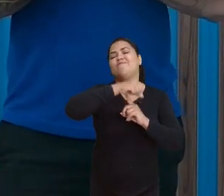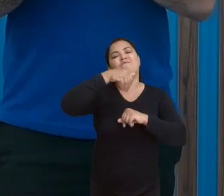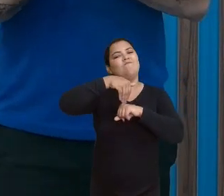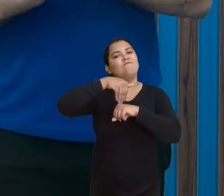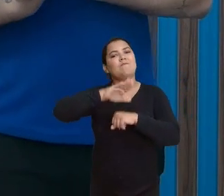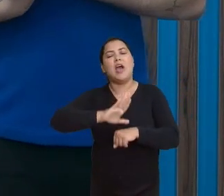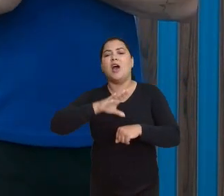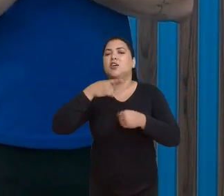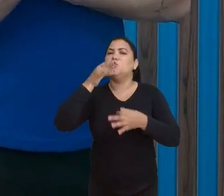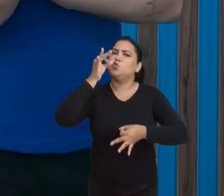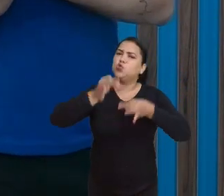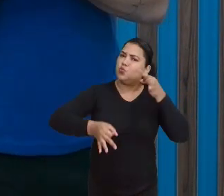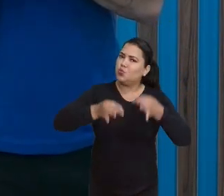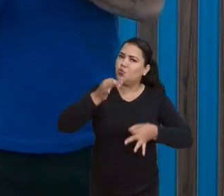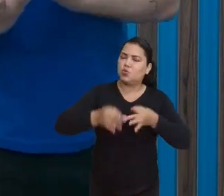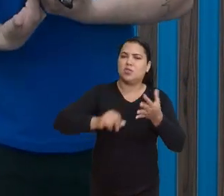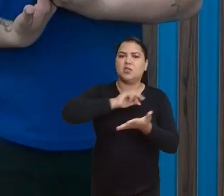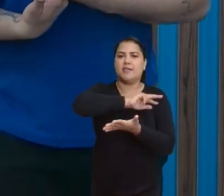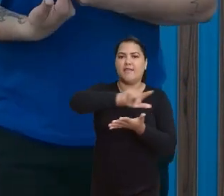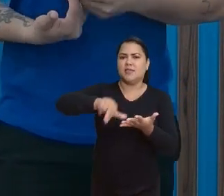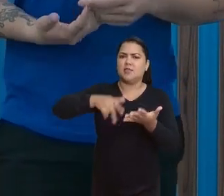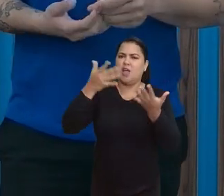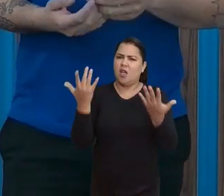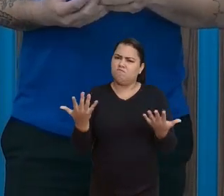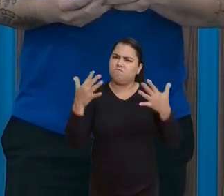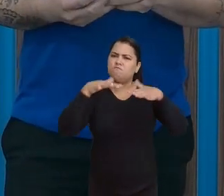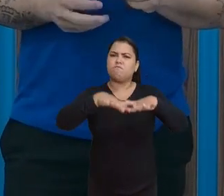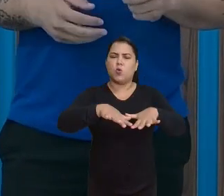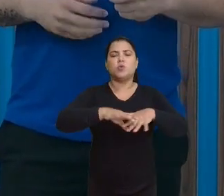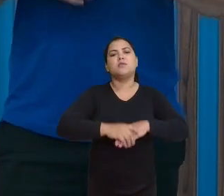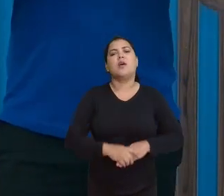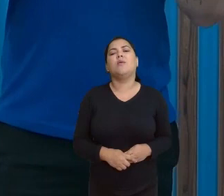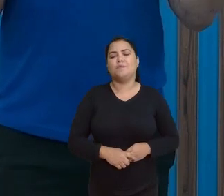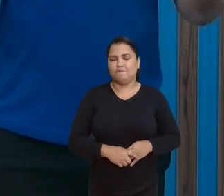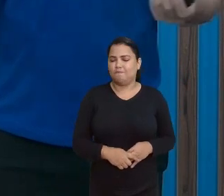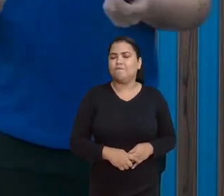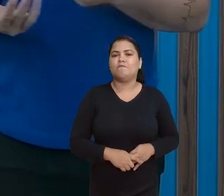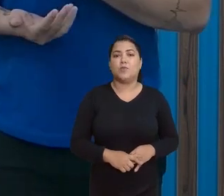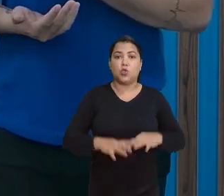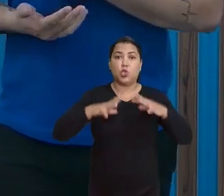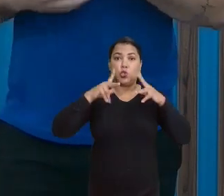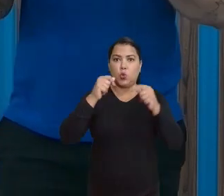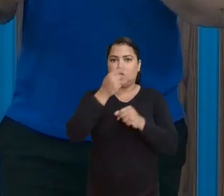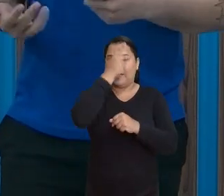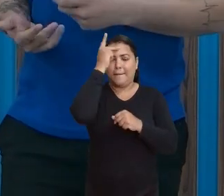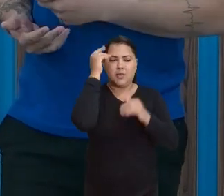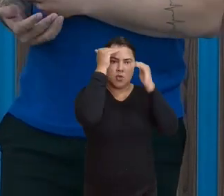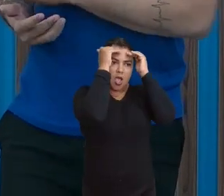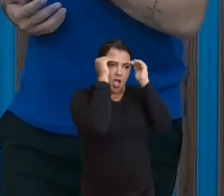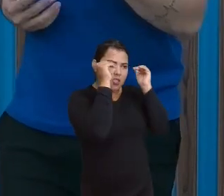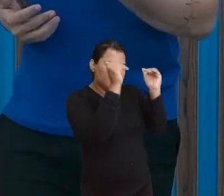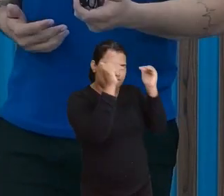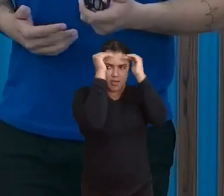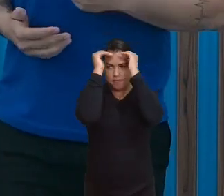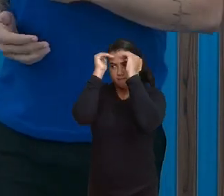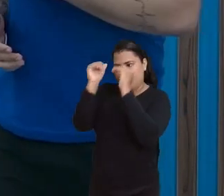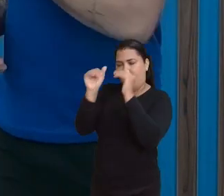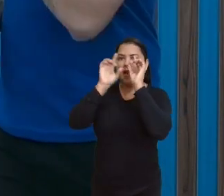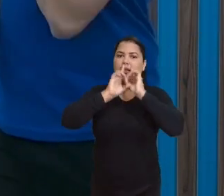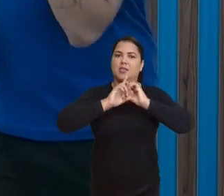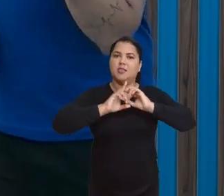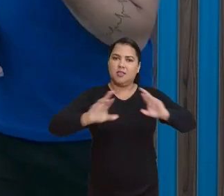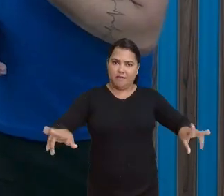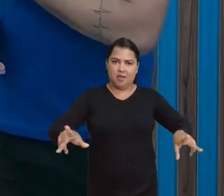mais justa, né? Uma diversidade mais inclusiva, né? E aí, onde todos respeitem as diferenças, é extremamente